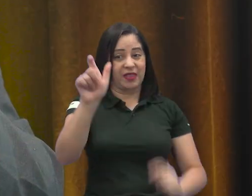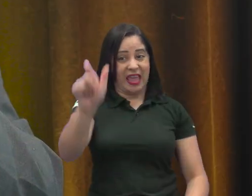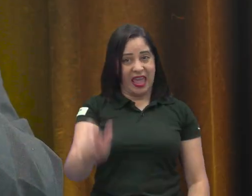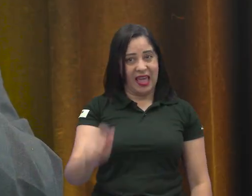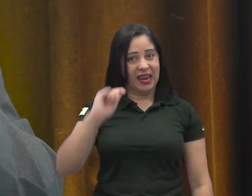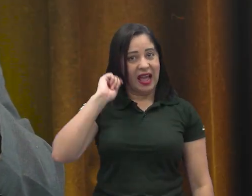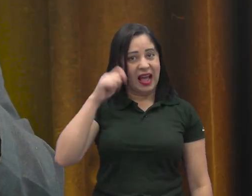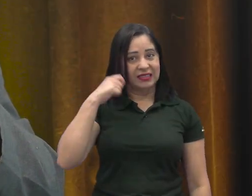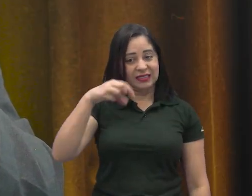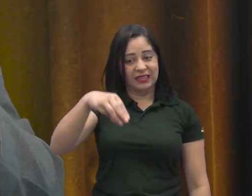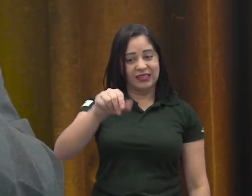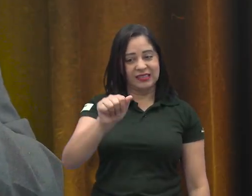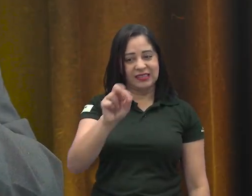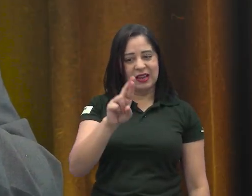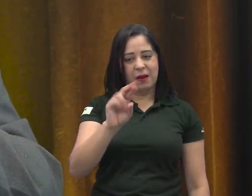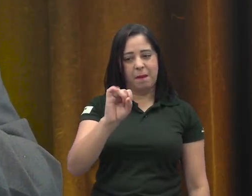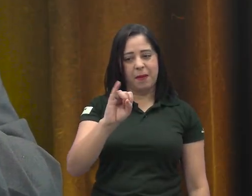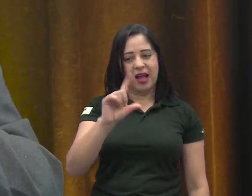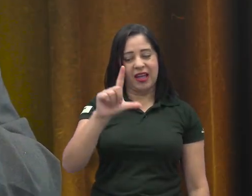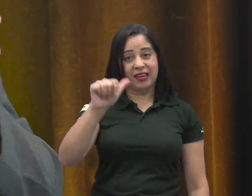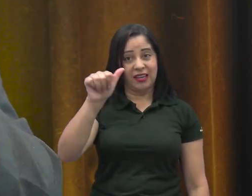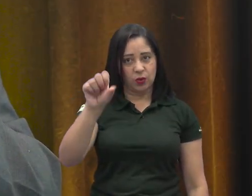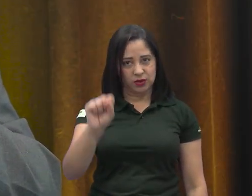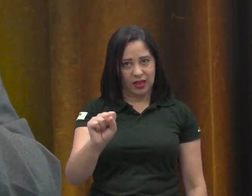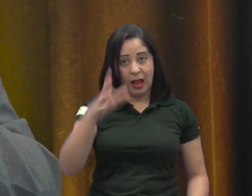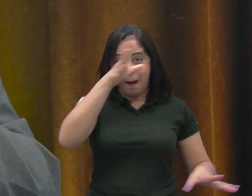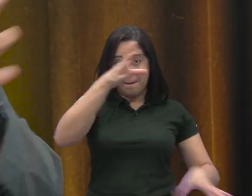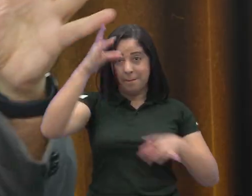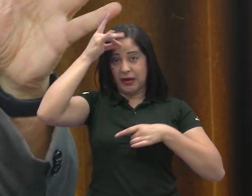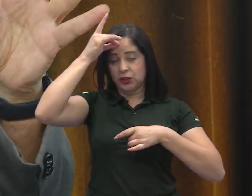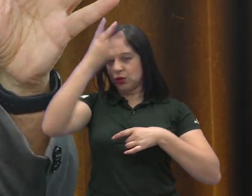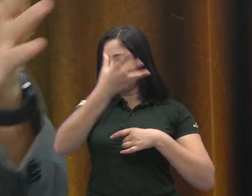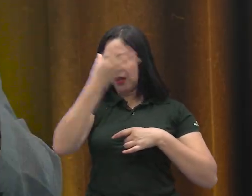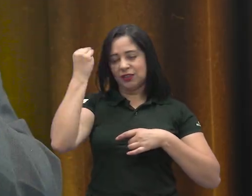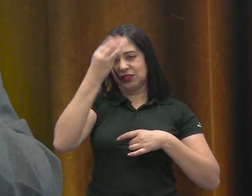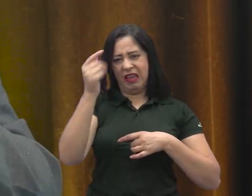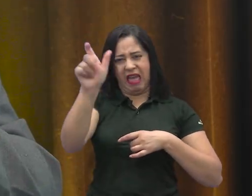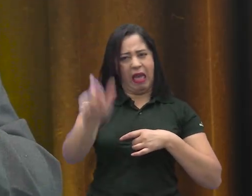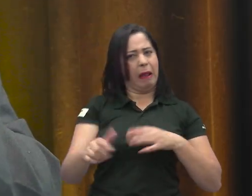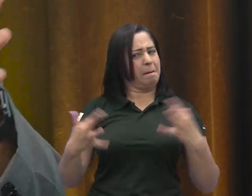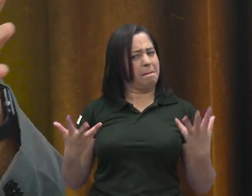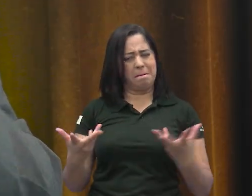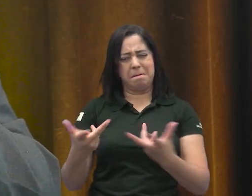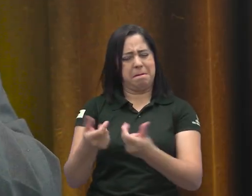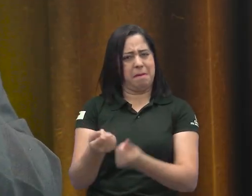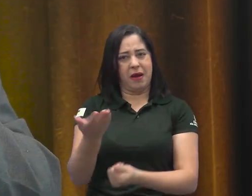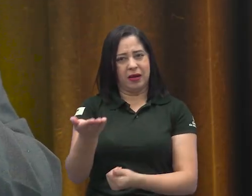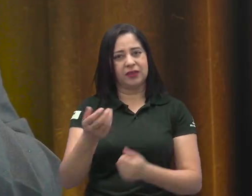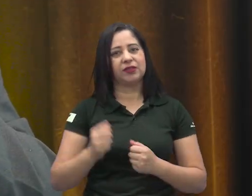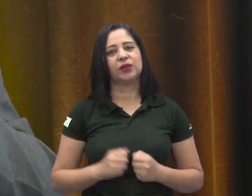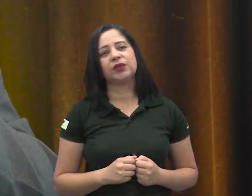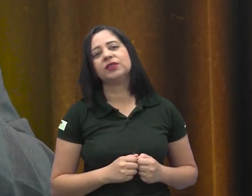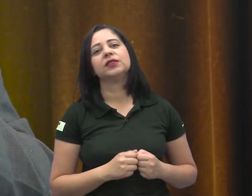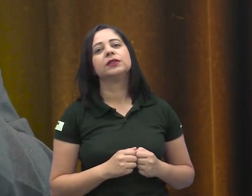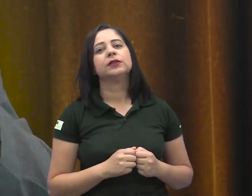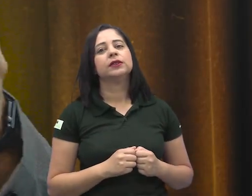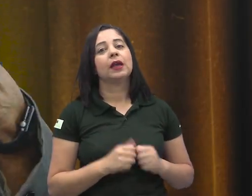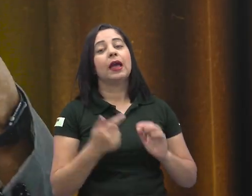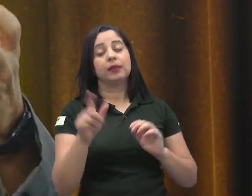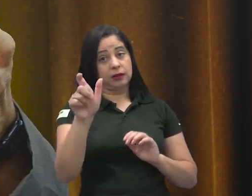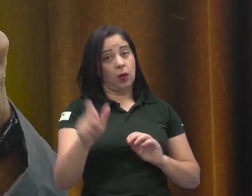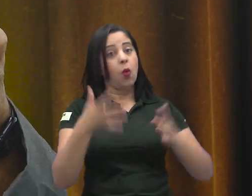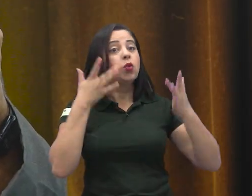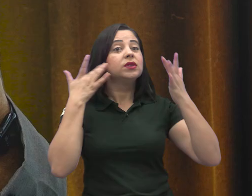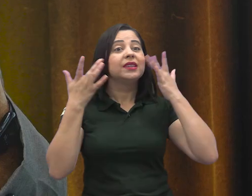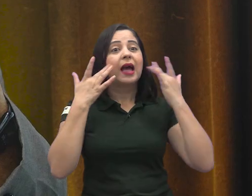Marilda é a dona Alzira, que tem o Alzheimer. E ela é magnífica, ela trabalha magnífica. E ela